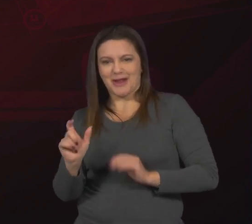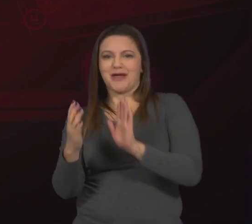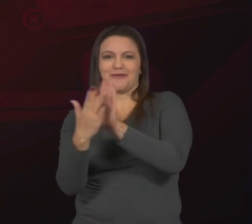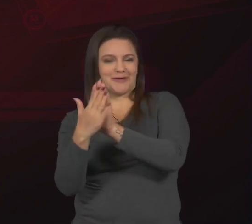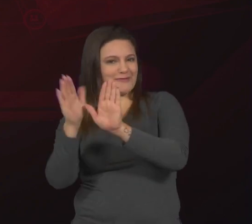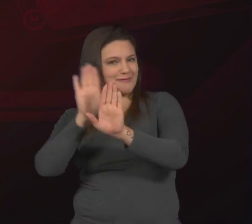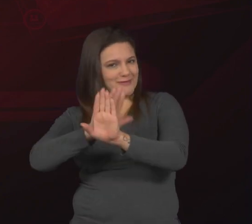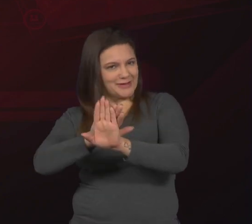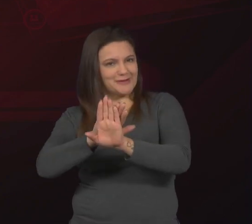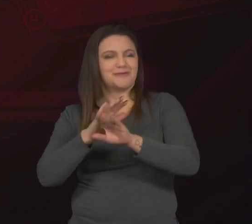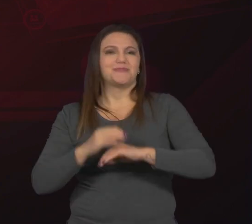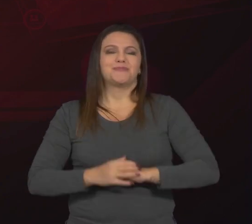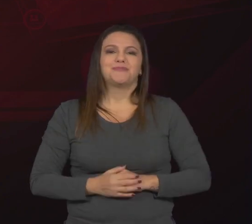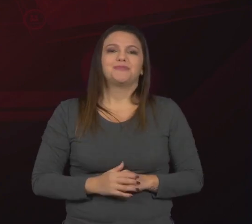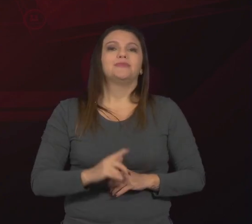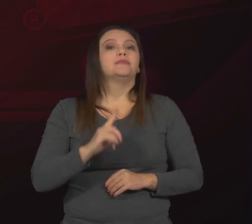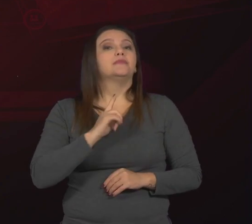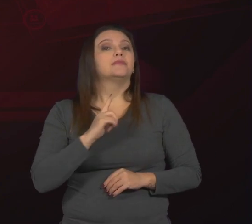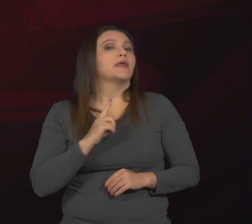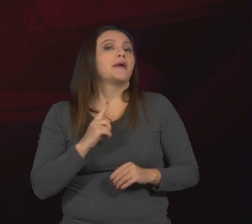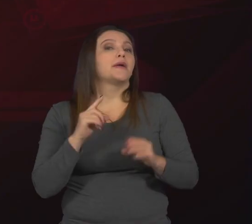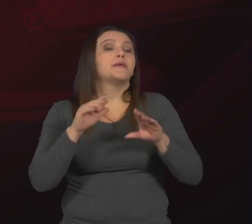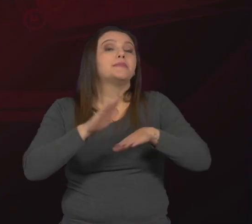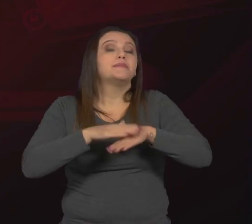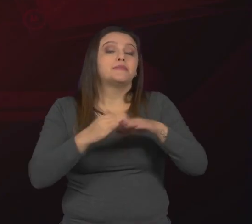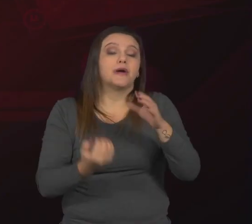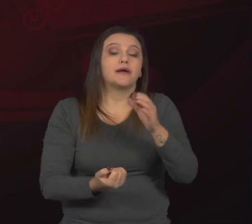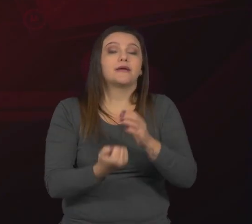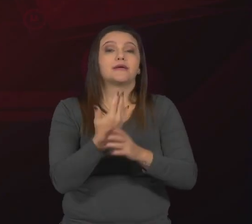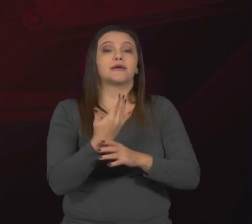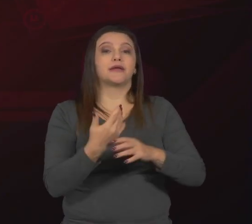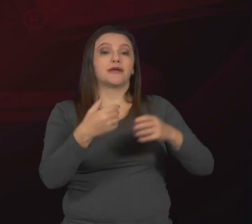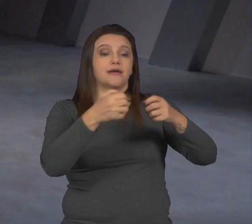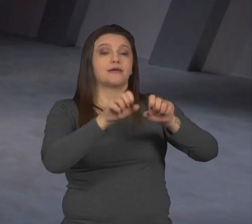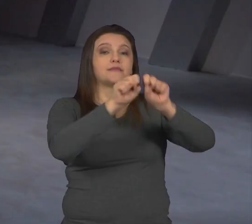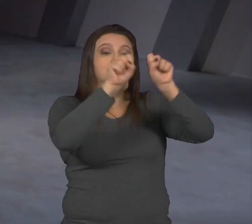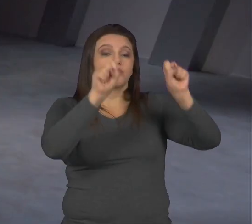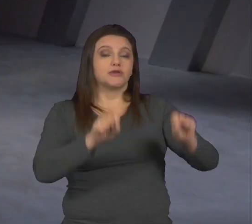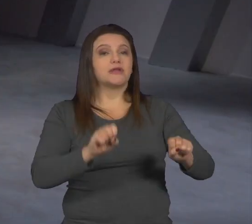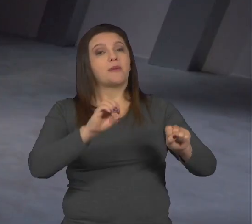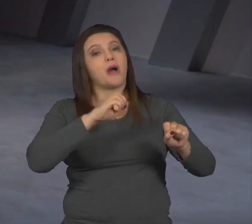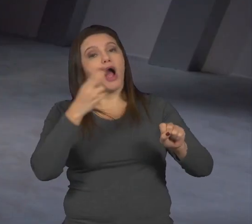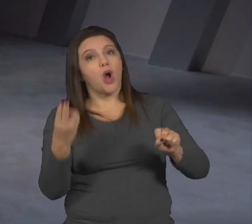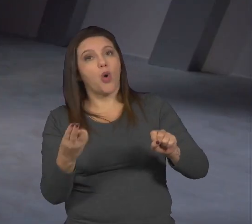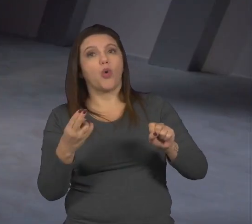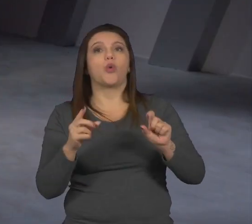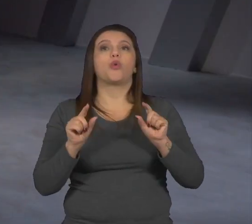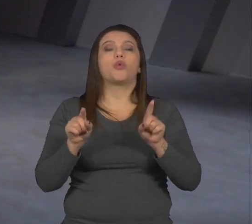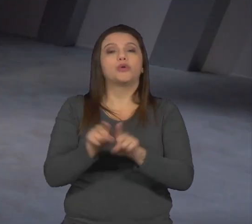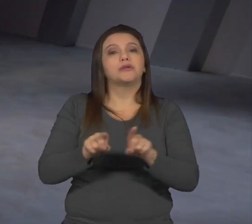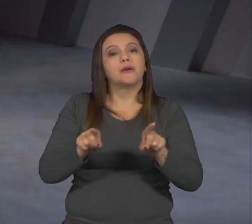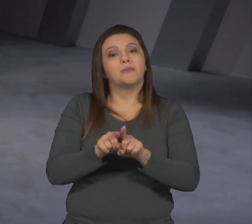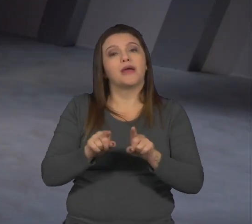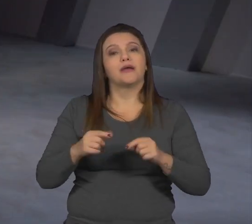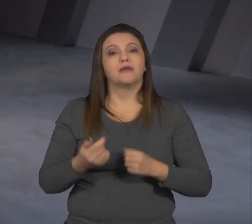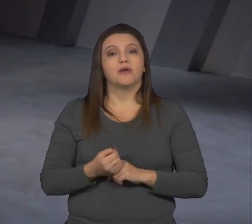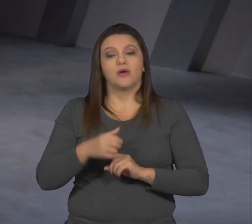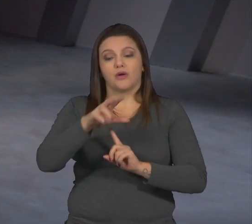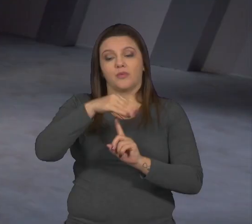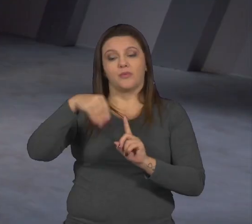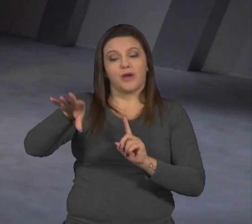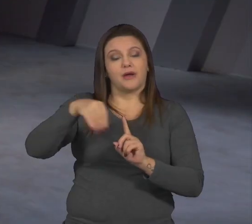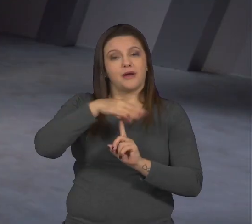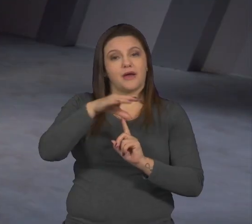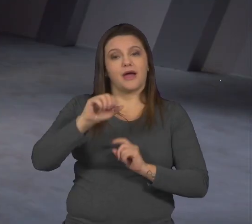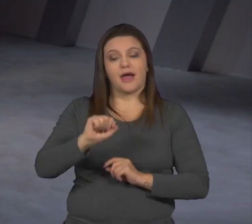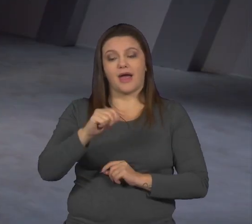genéricas estendidas para criar um subsistema ou aplicação mais específica. Então, um framework de aplicação é uma estrutura